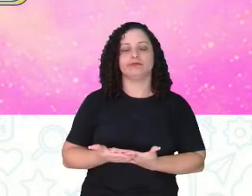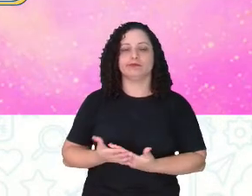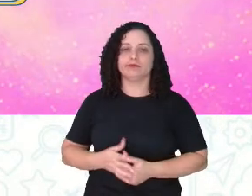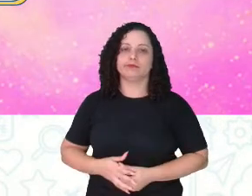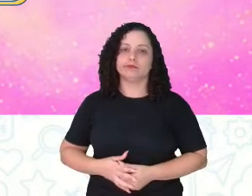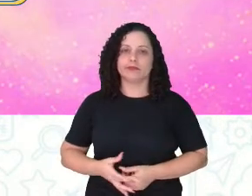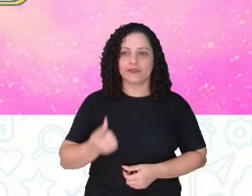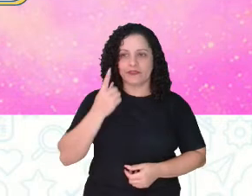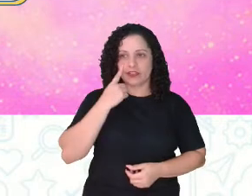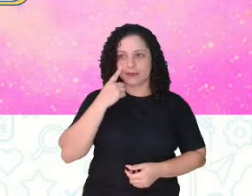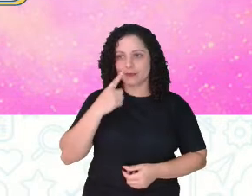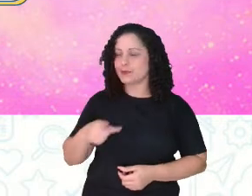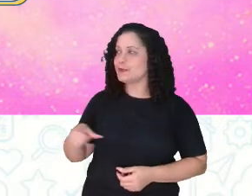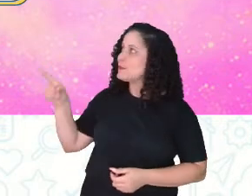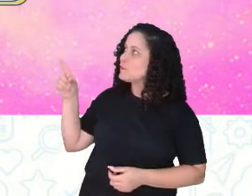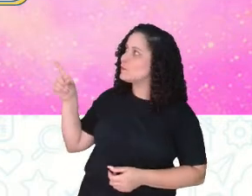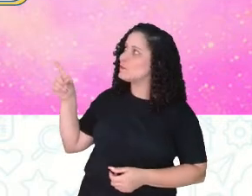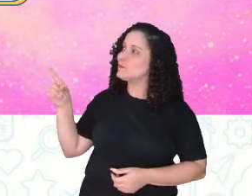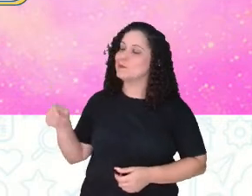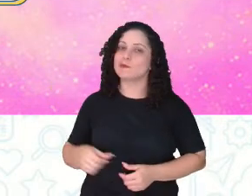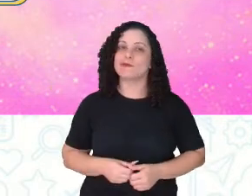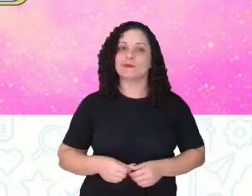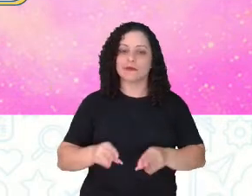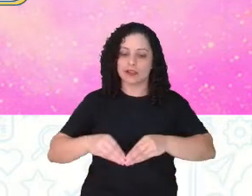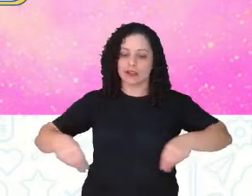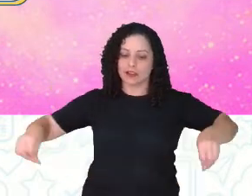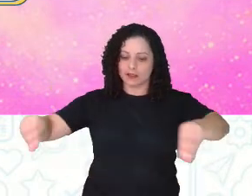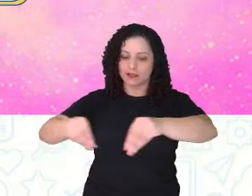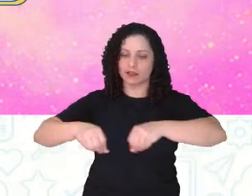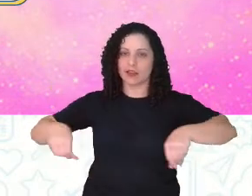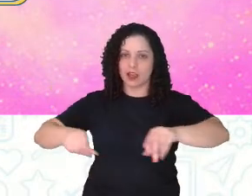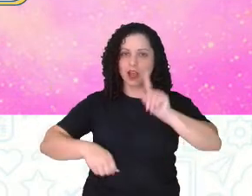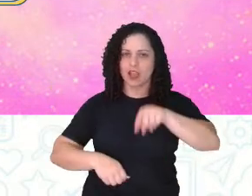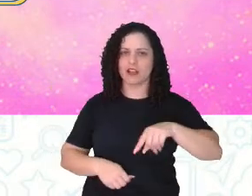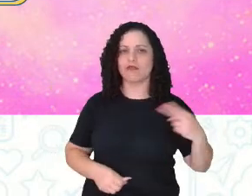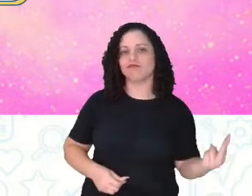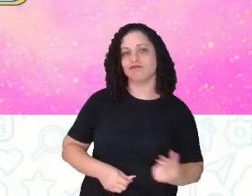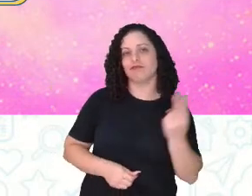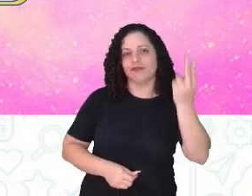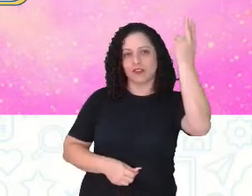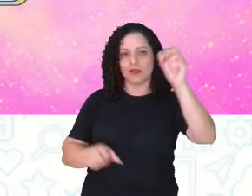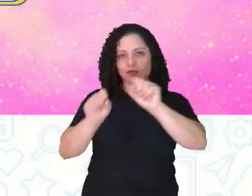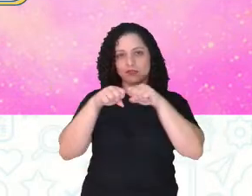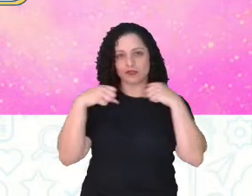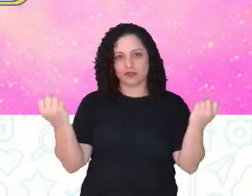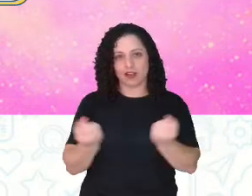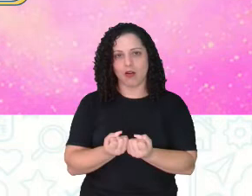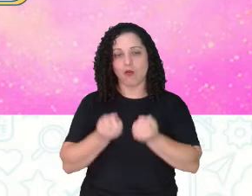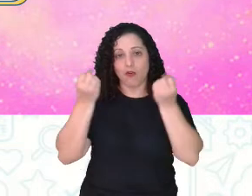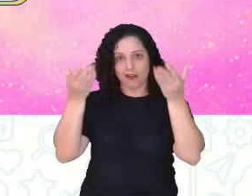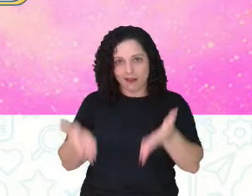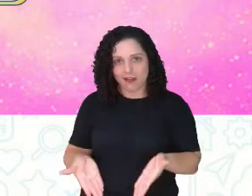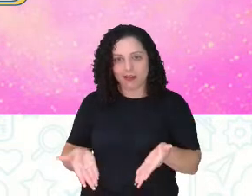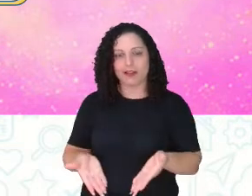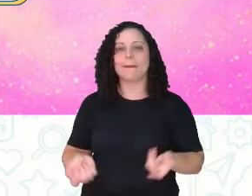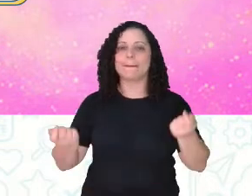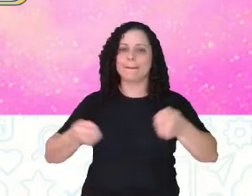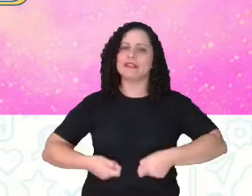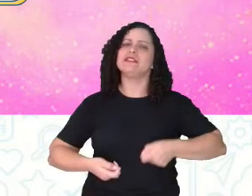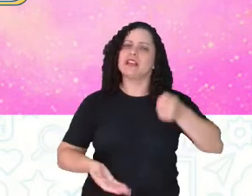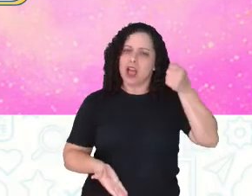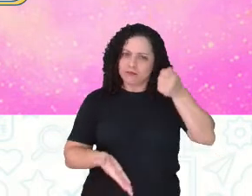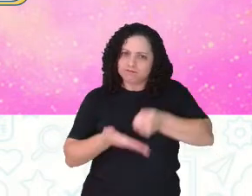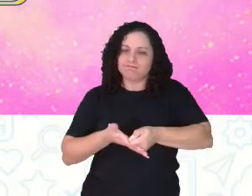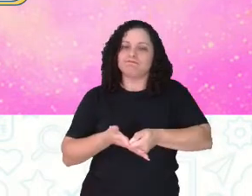Então, olha aí, a terra tem um valor social, é um bem, né? E ela tem que cumprir esse valor social, que